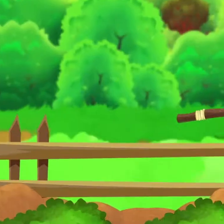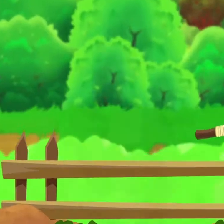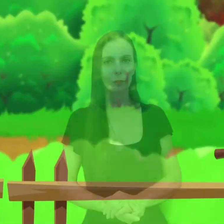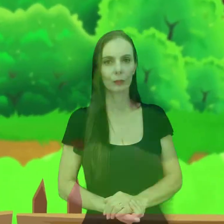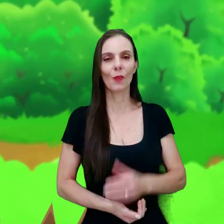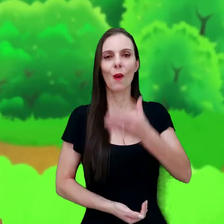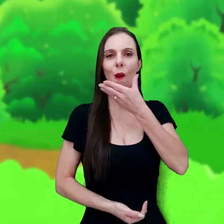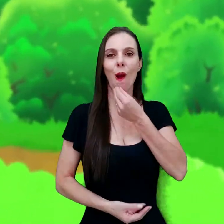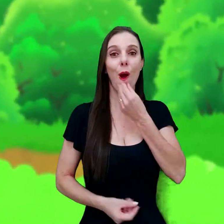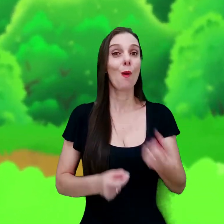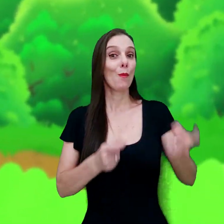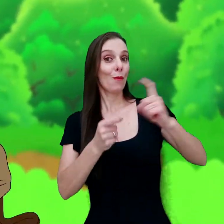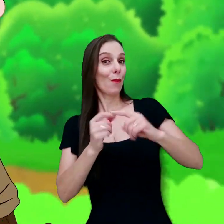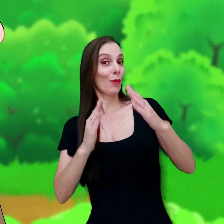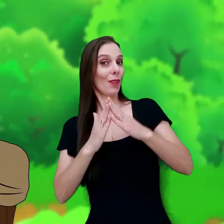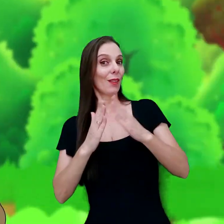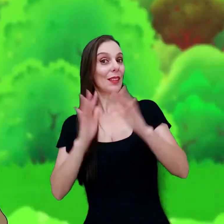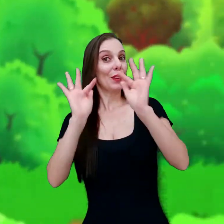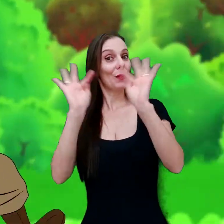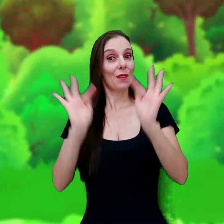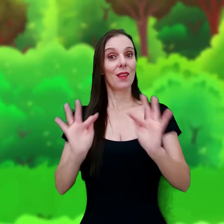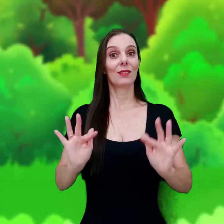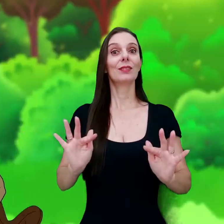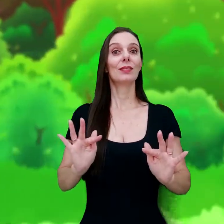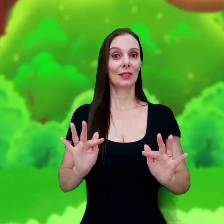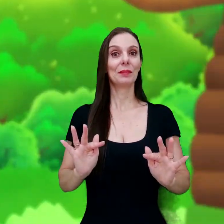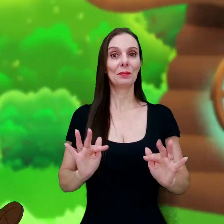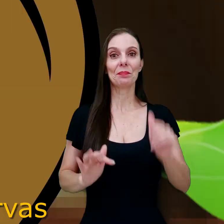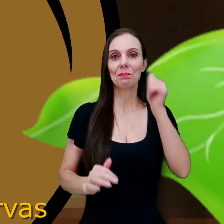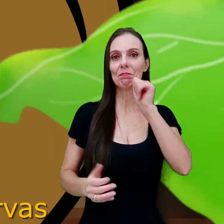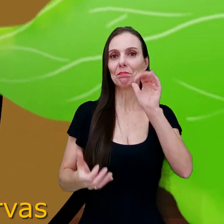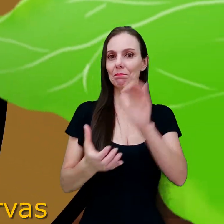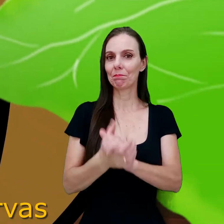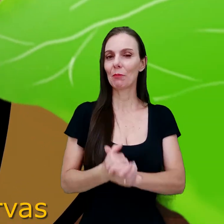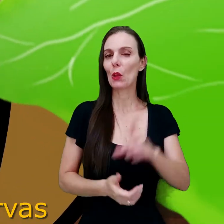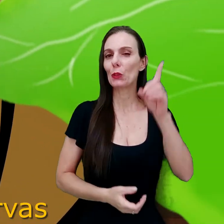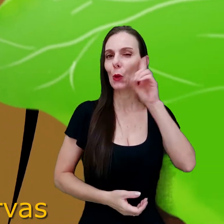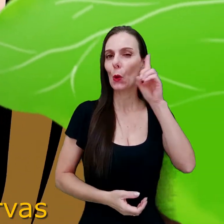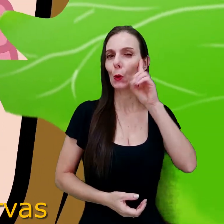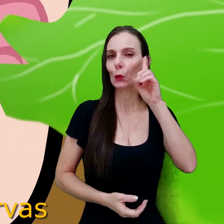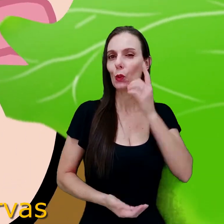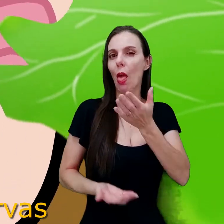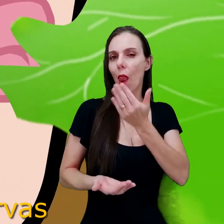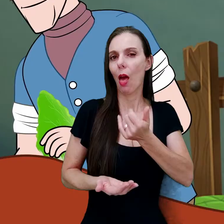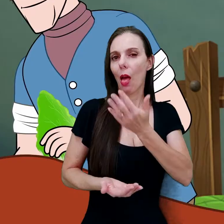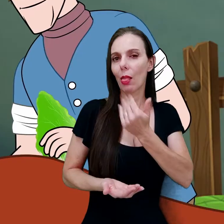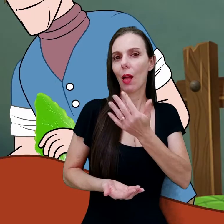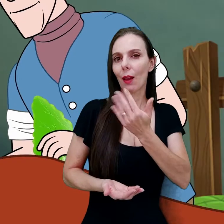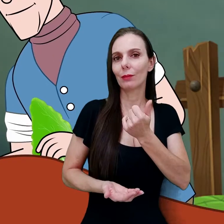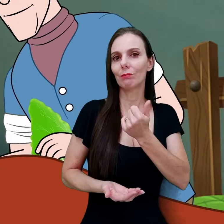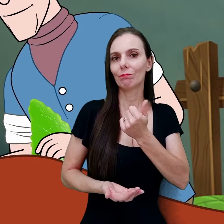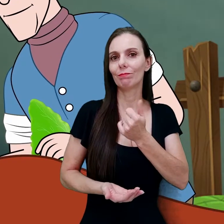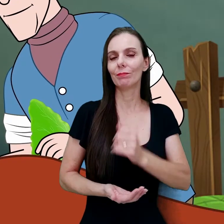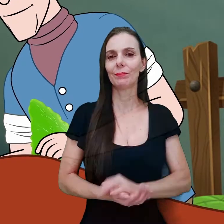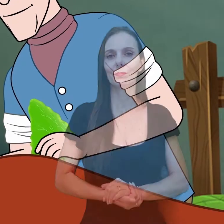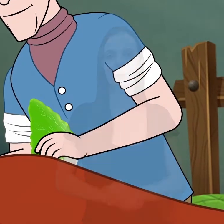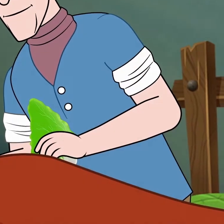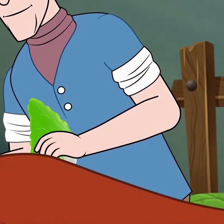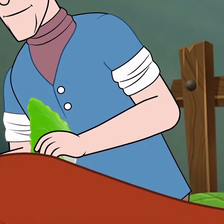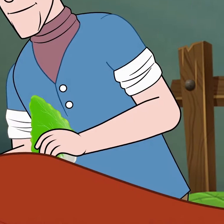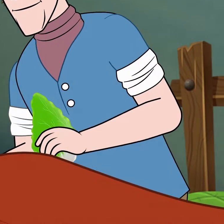melhorar. E o homem voltou para a casa dele muito feliz. E sua esposa comia as ervas todos os dias.